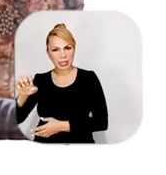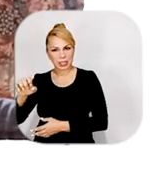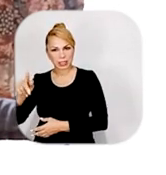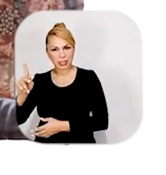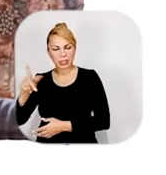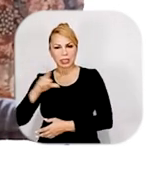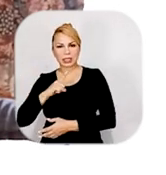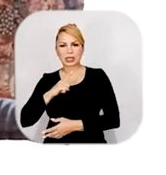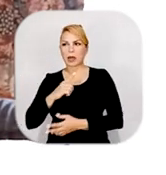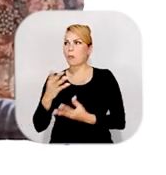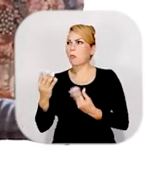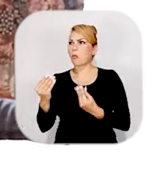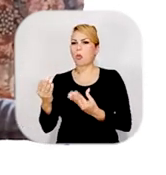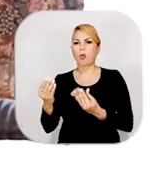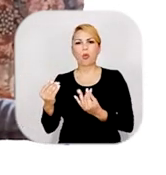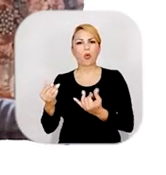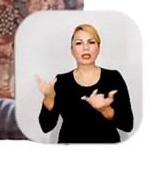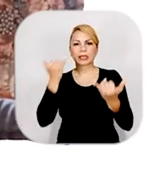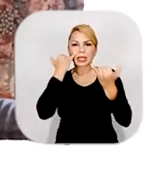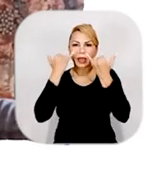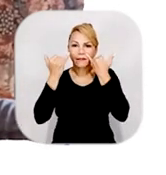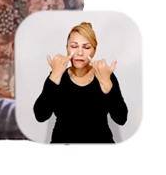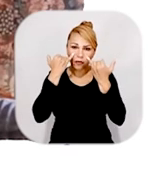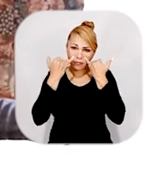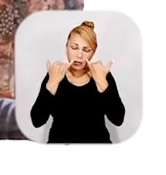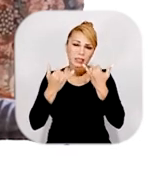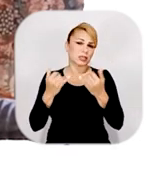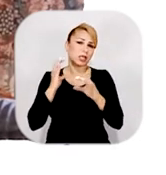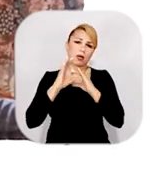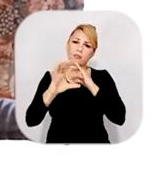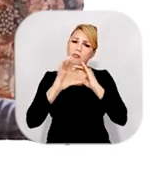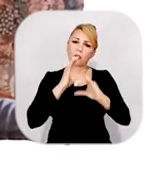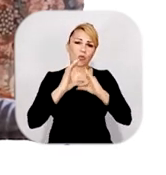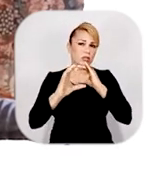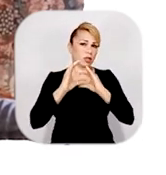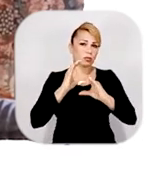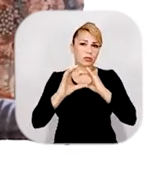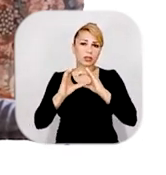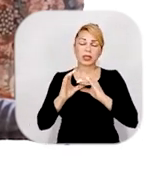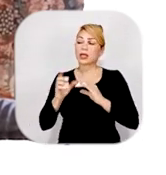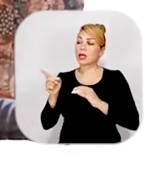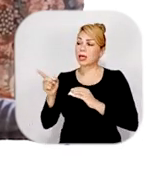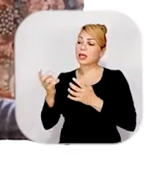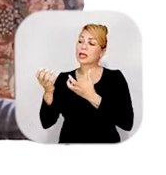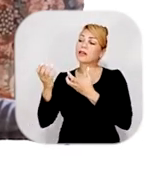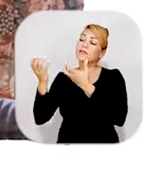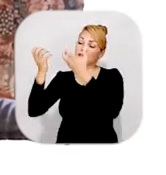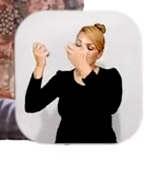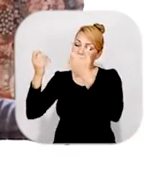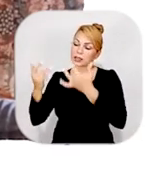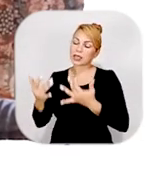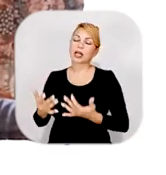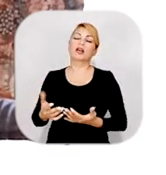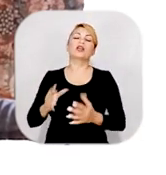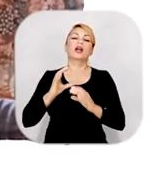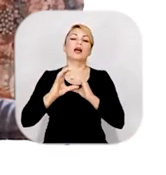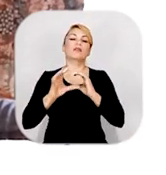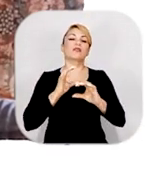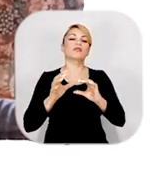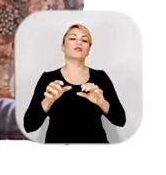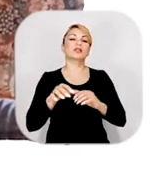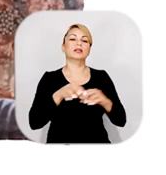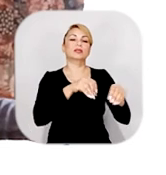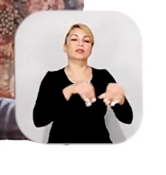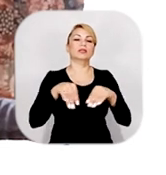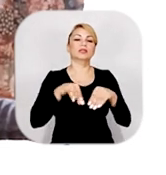muito impressionantes e muita música. Queria que você falasse sobre a música desses territórios, por